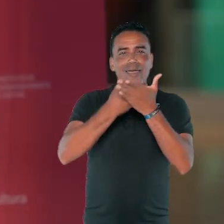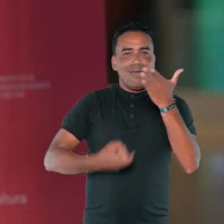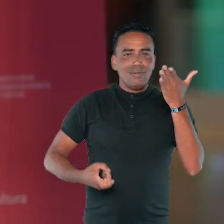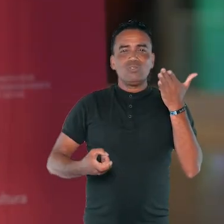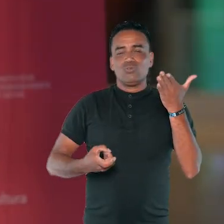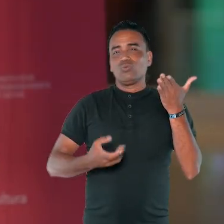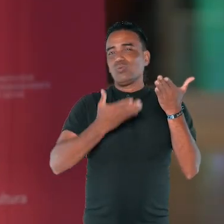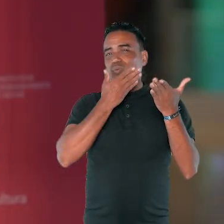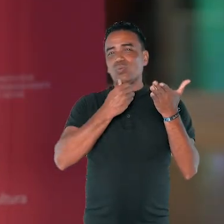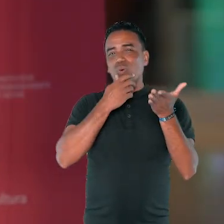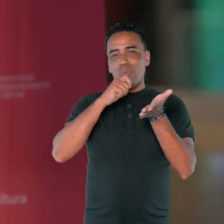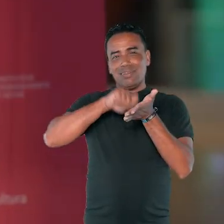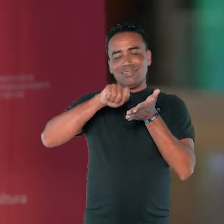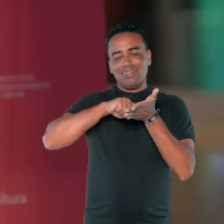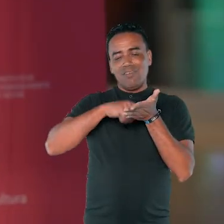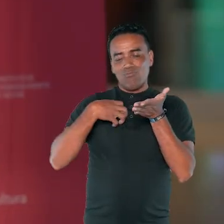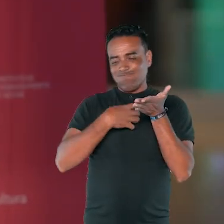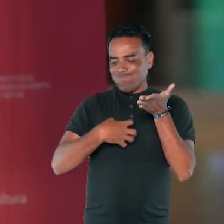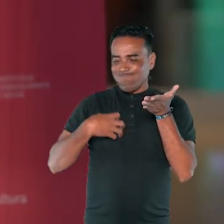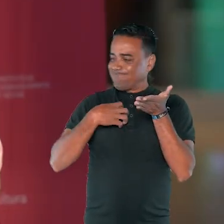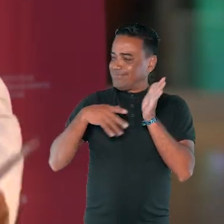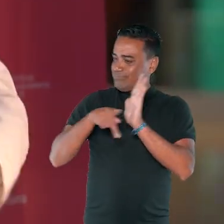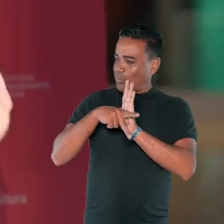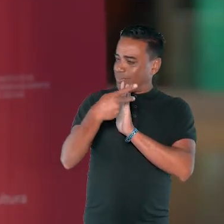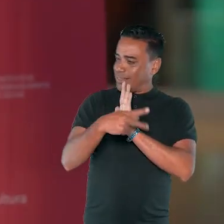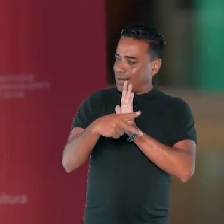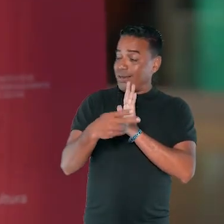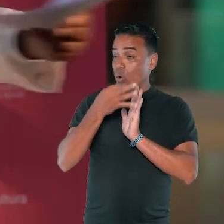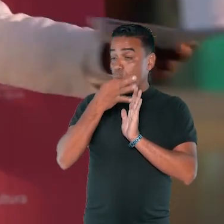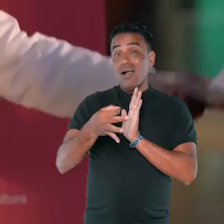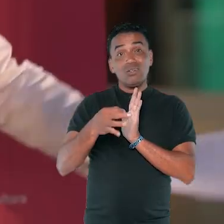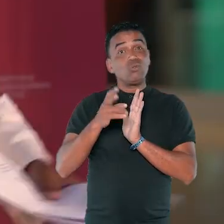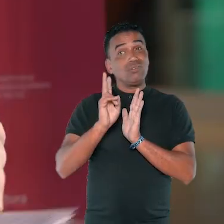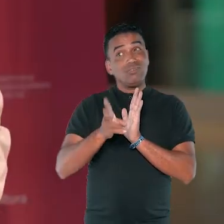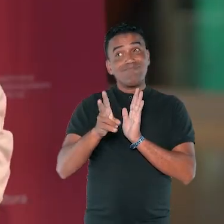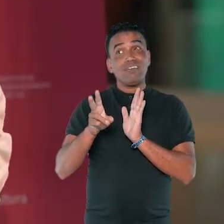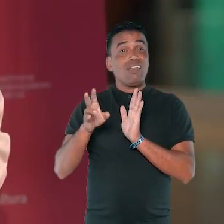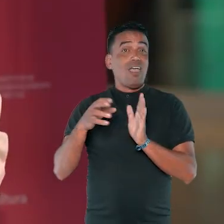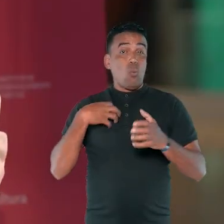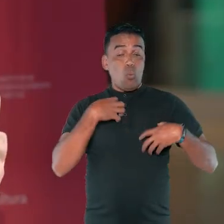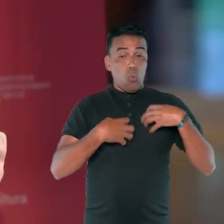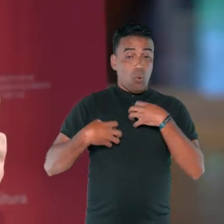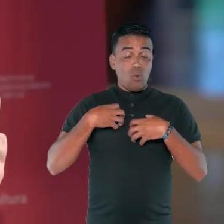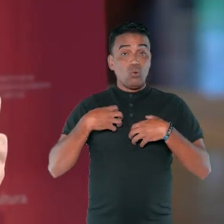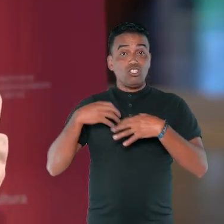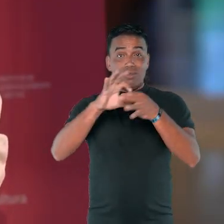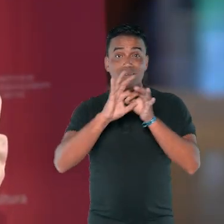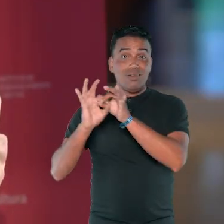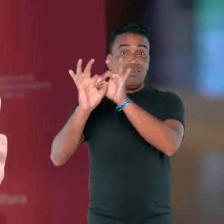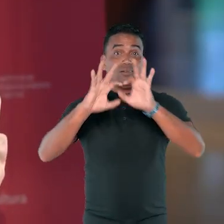poeta, do poema, né, que acho que é uma angústia que perpassa todos nós, assim,